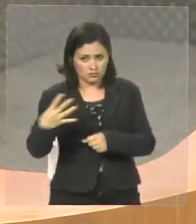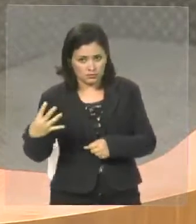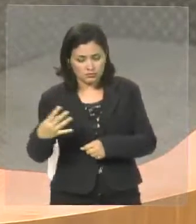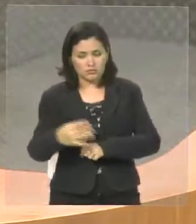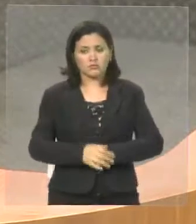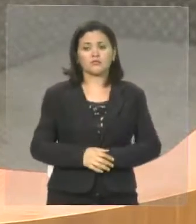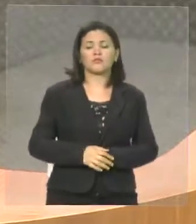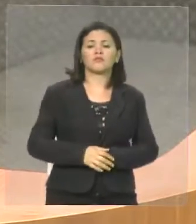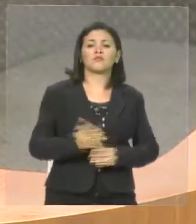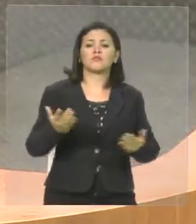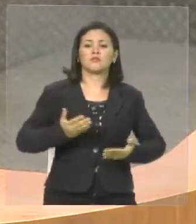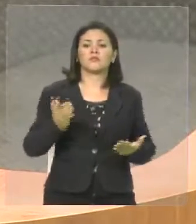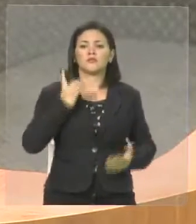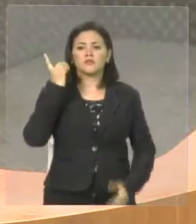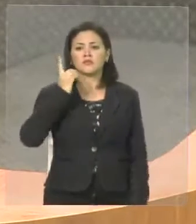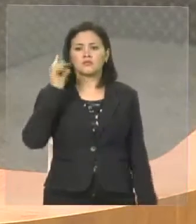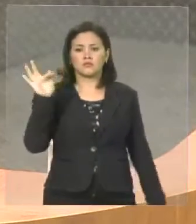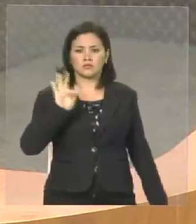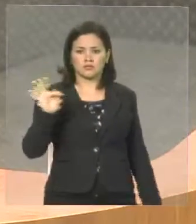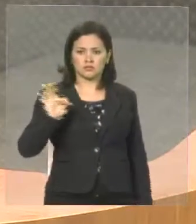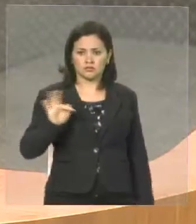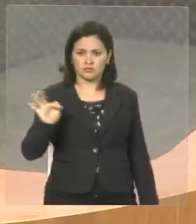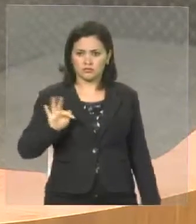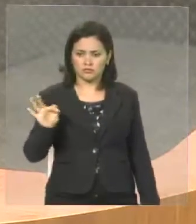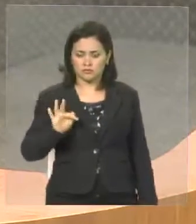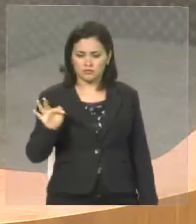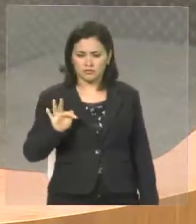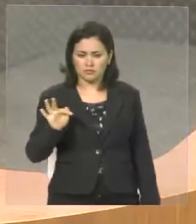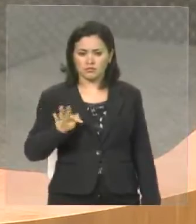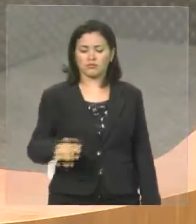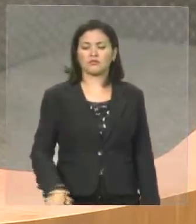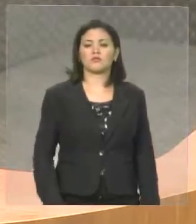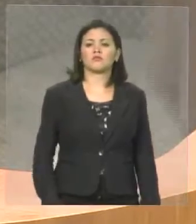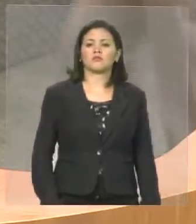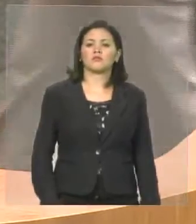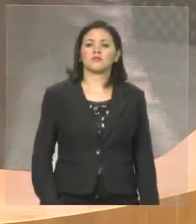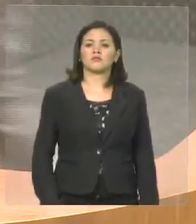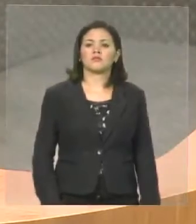e a tentativa da desconstrução porque ameaçava